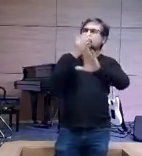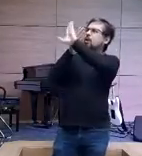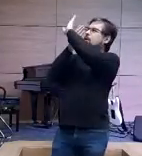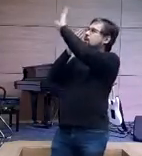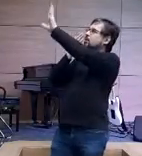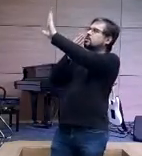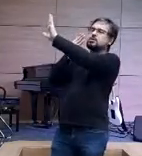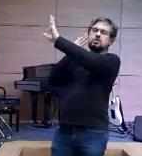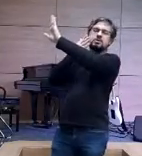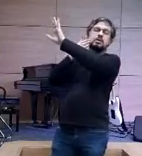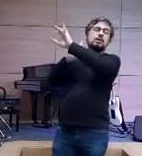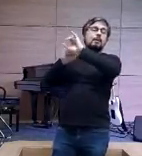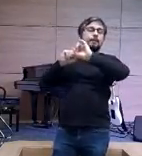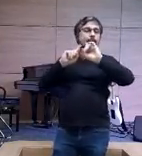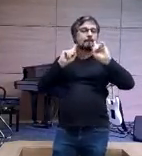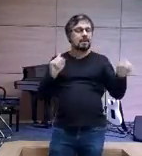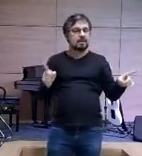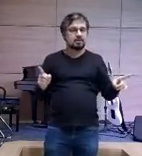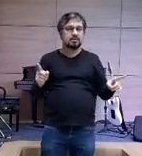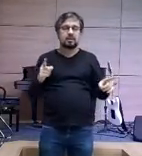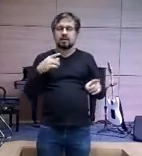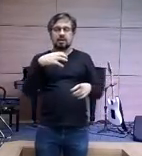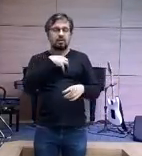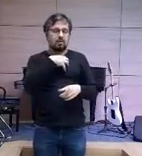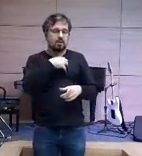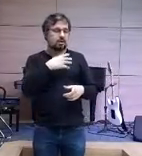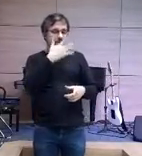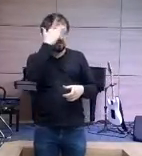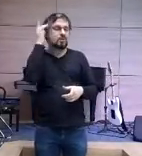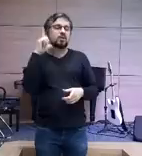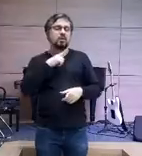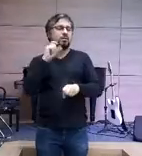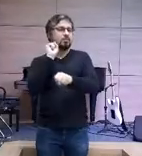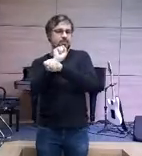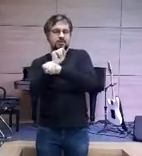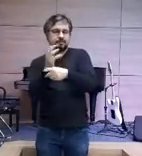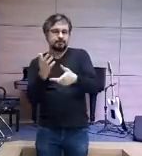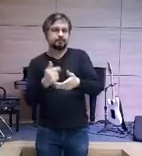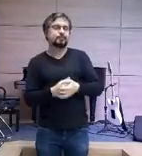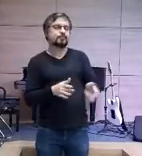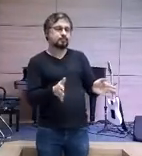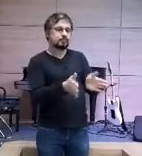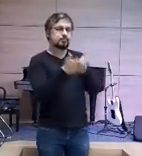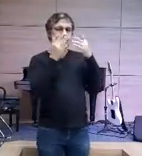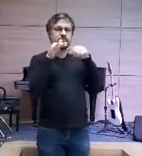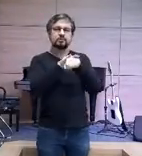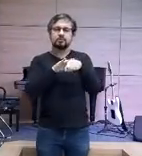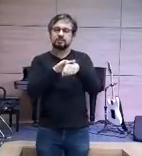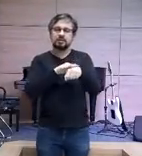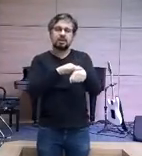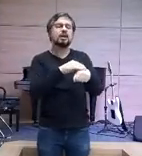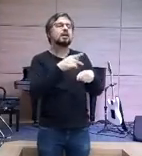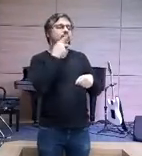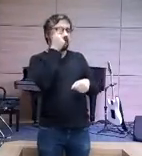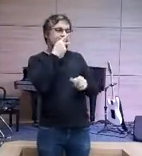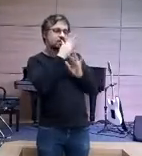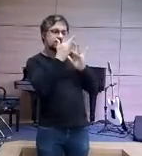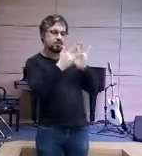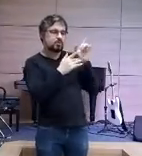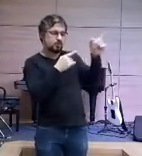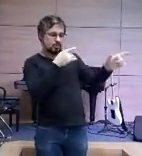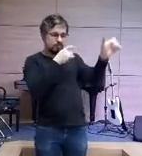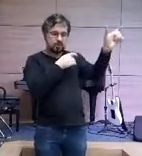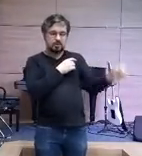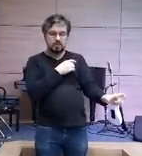quando você vê alguém que você fala do amor para ele aquela pessoa e acontece algo Fantástico